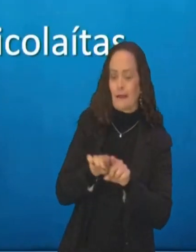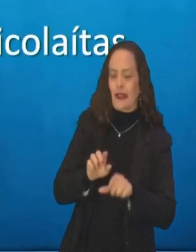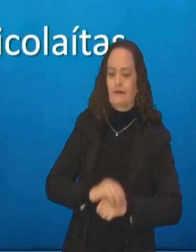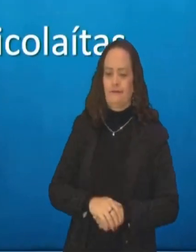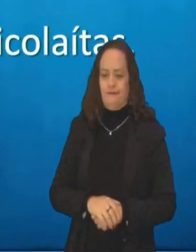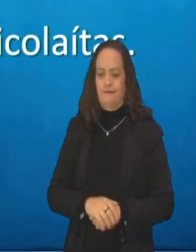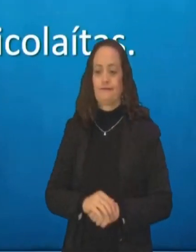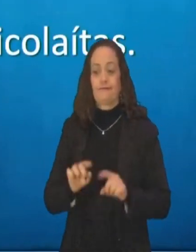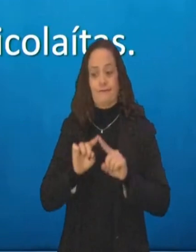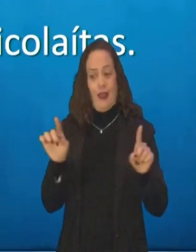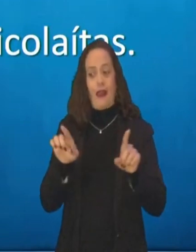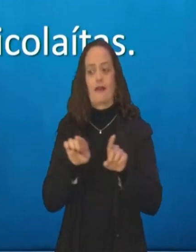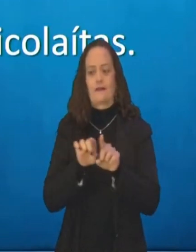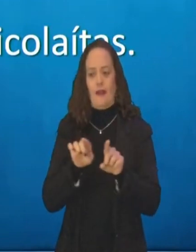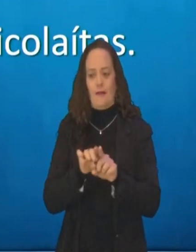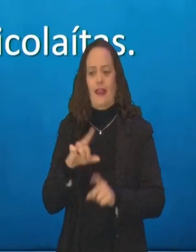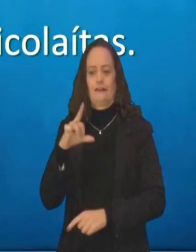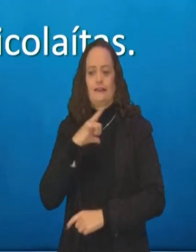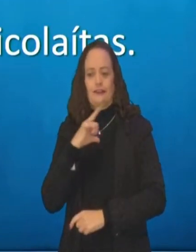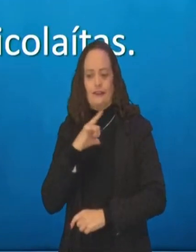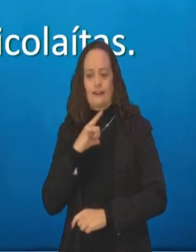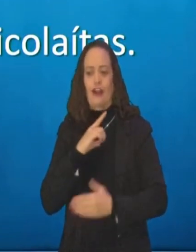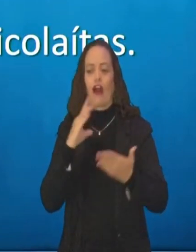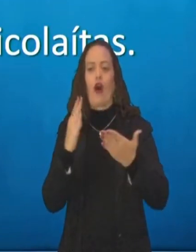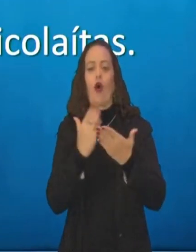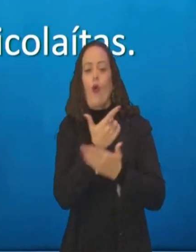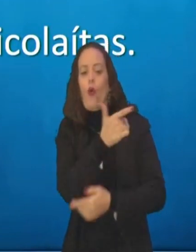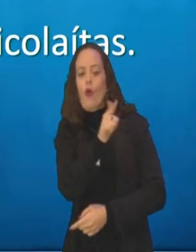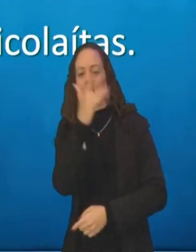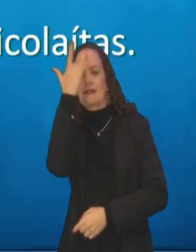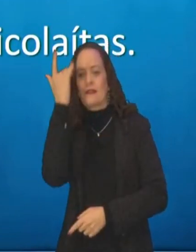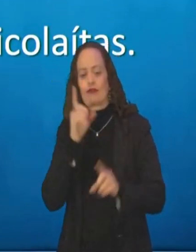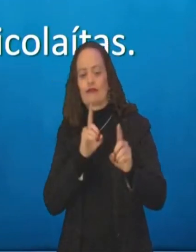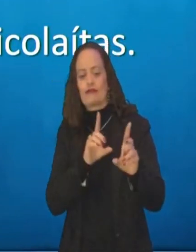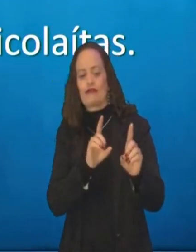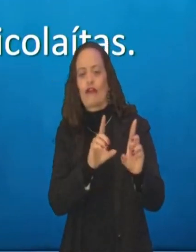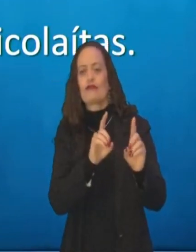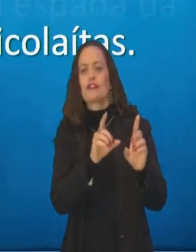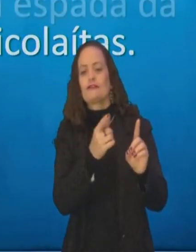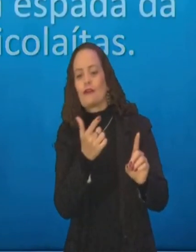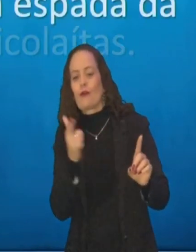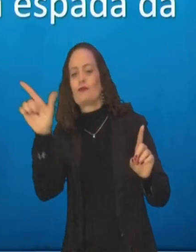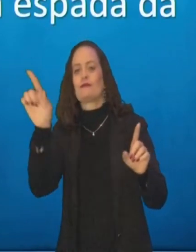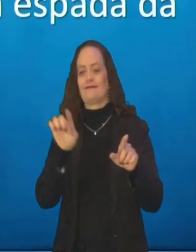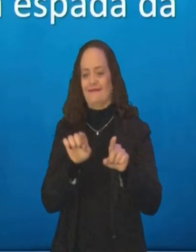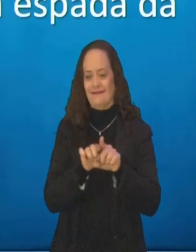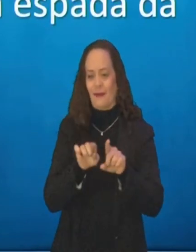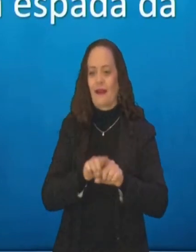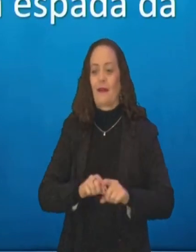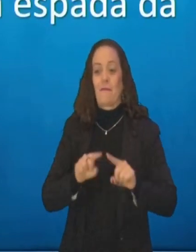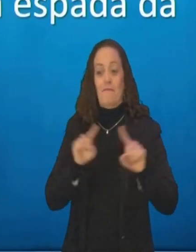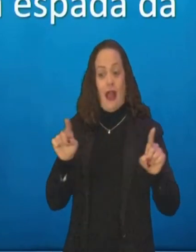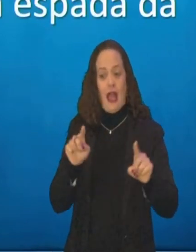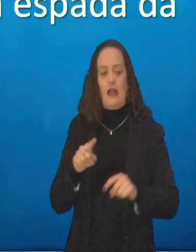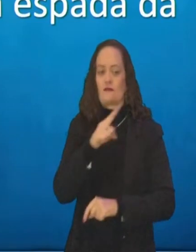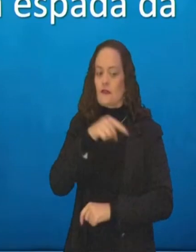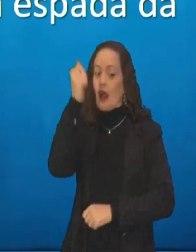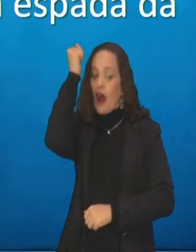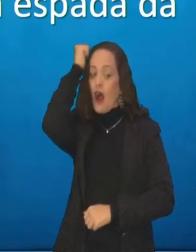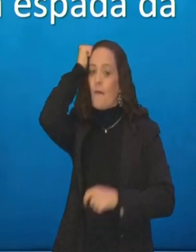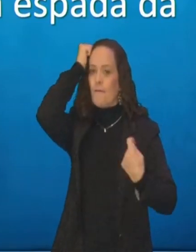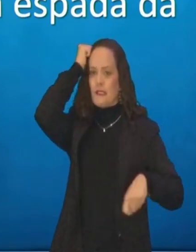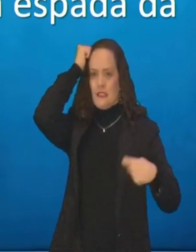sim, também tu tens os que da mesma forma sustentam a doutrina dos nicolaítas. Portanto,